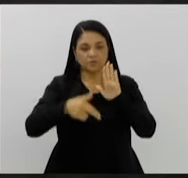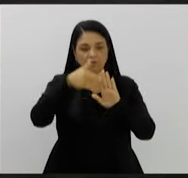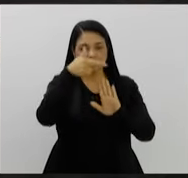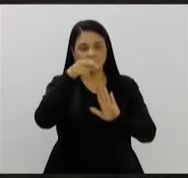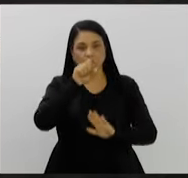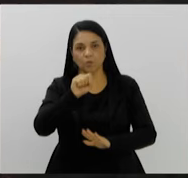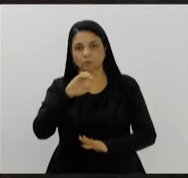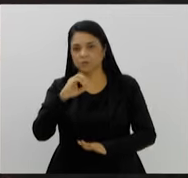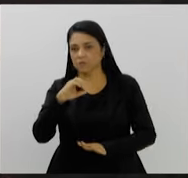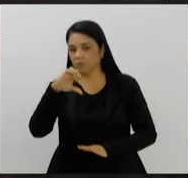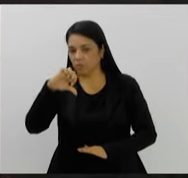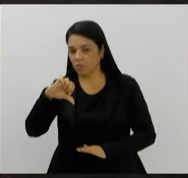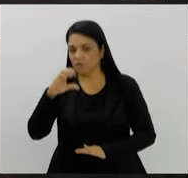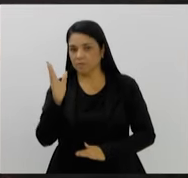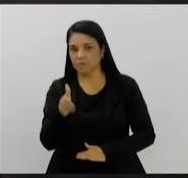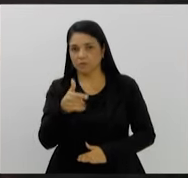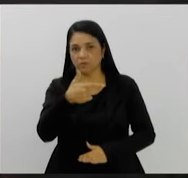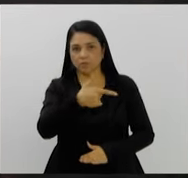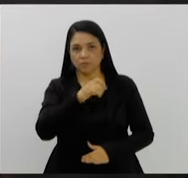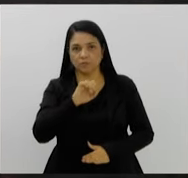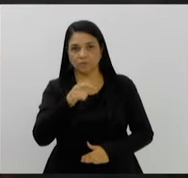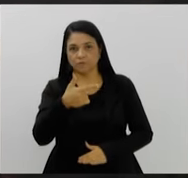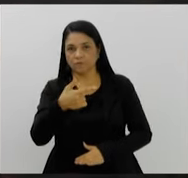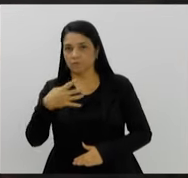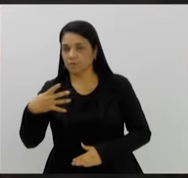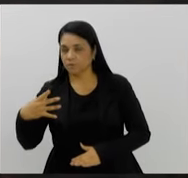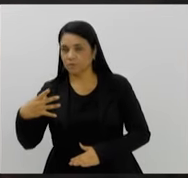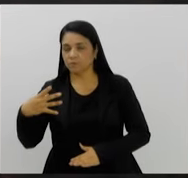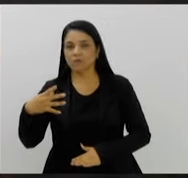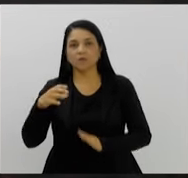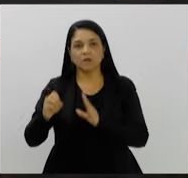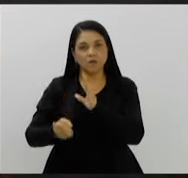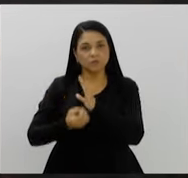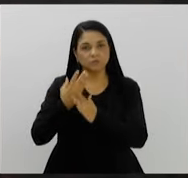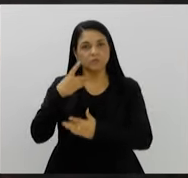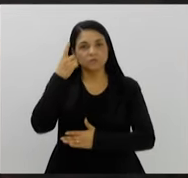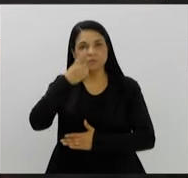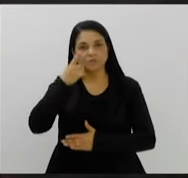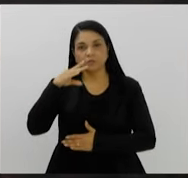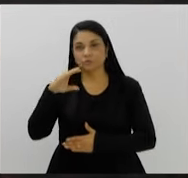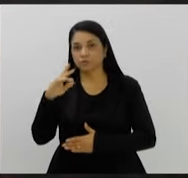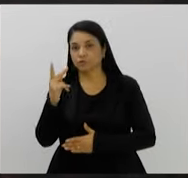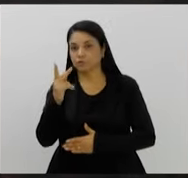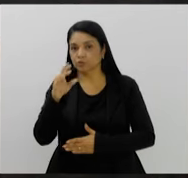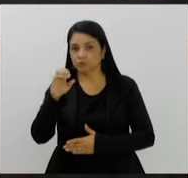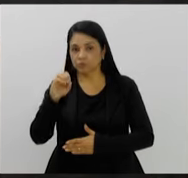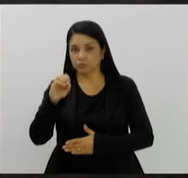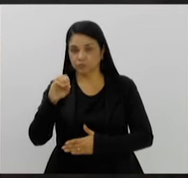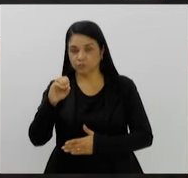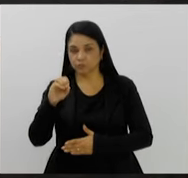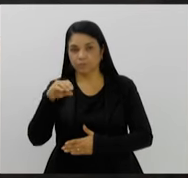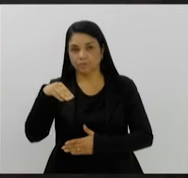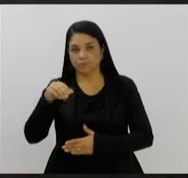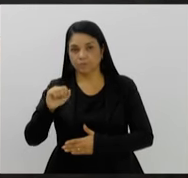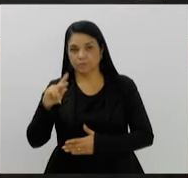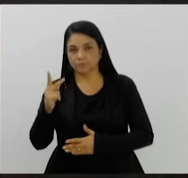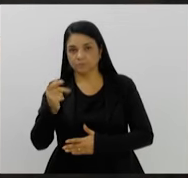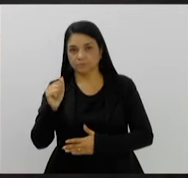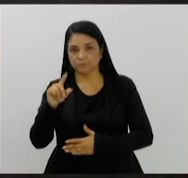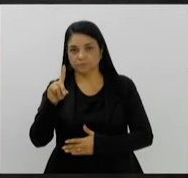resolução número 809 de 2024 de autoria do deputado Chico Machado que